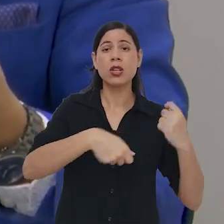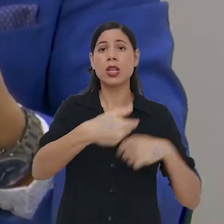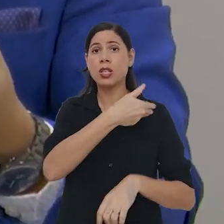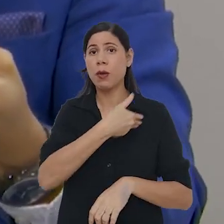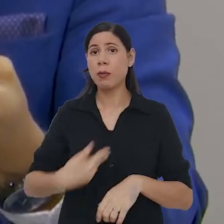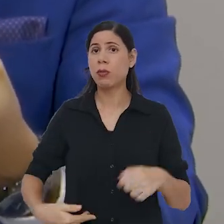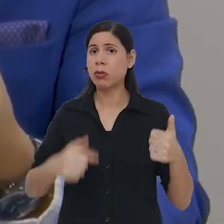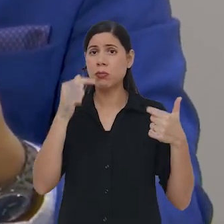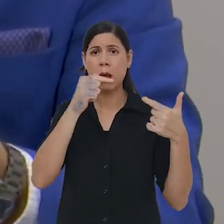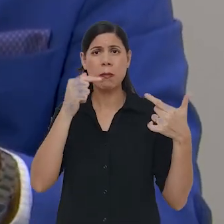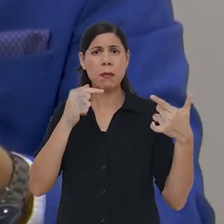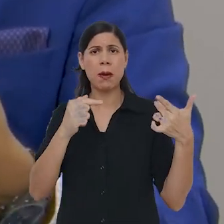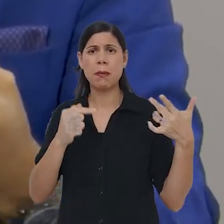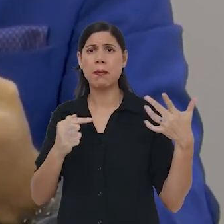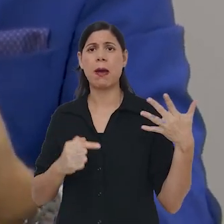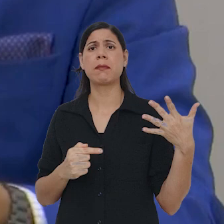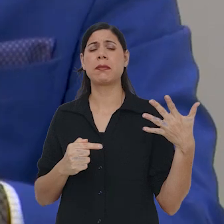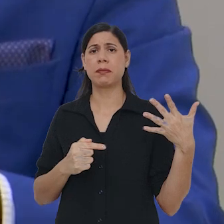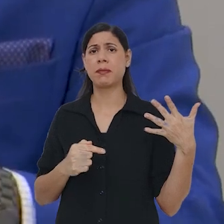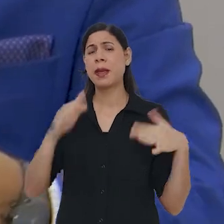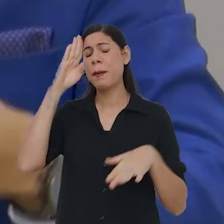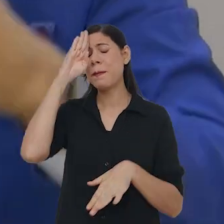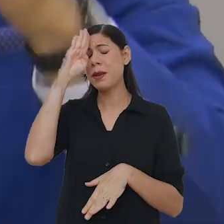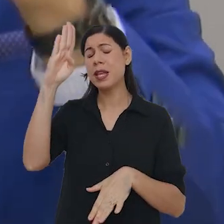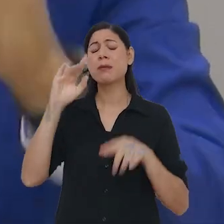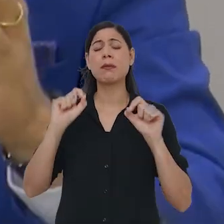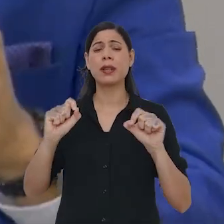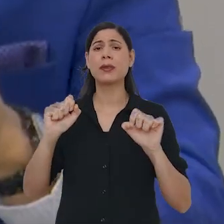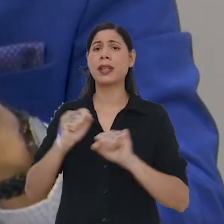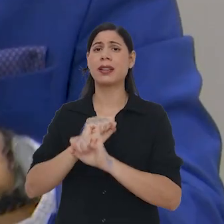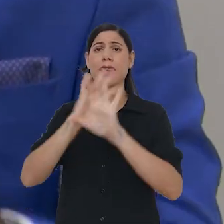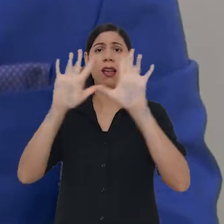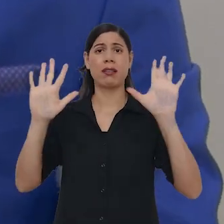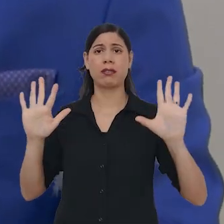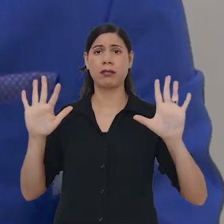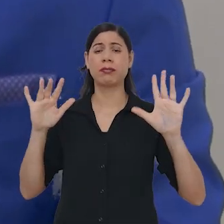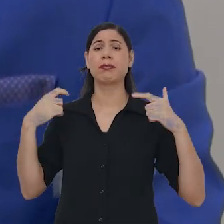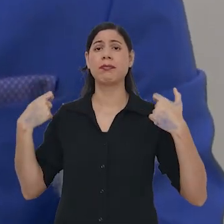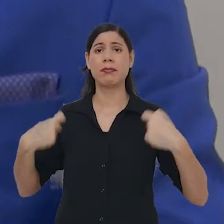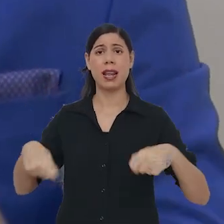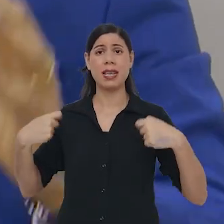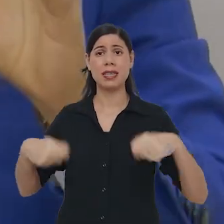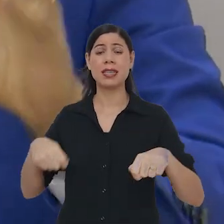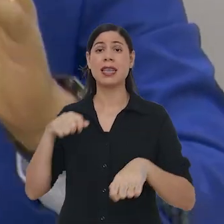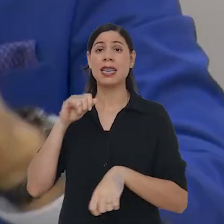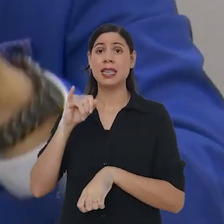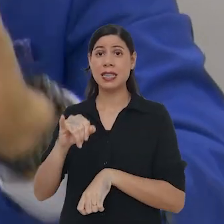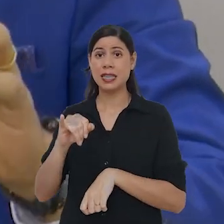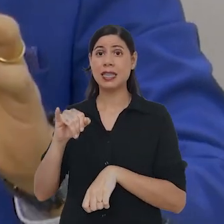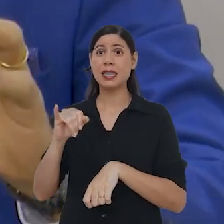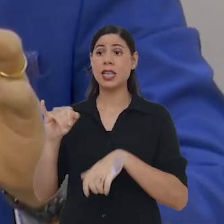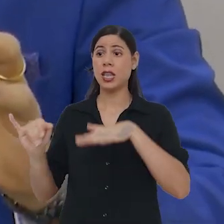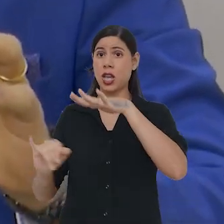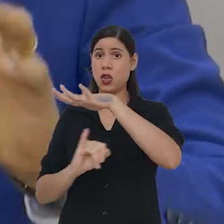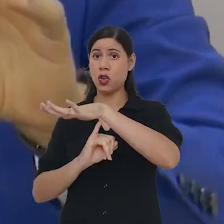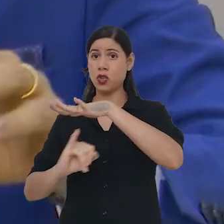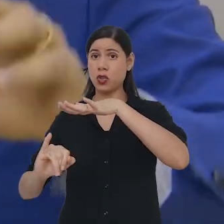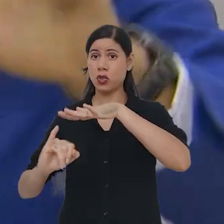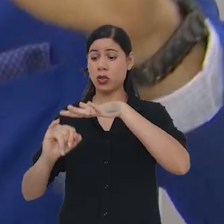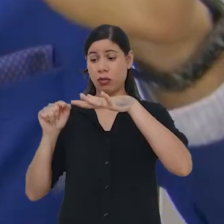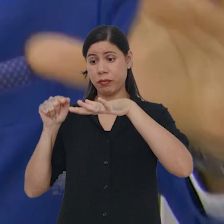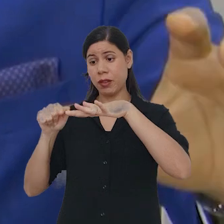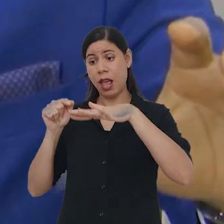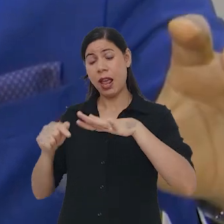como impessoalidade, moralidade, publicidade e principalmente a transparência. Então, já que a instituição que